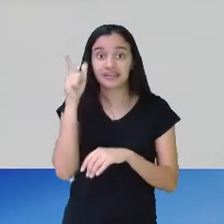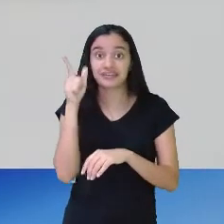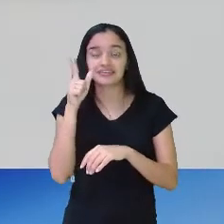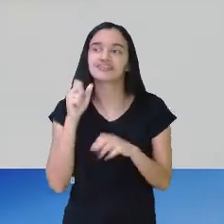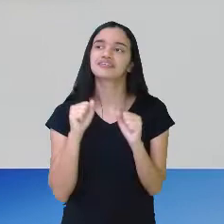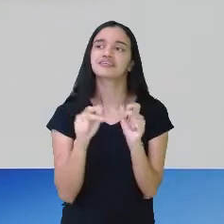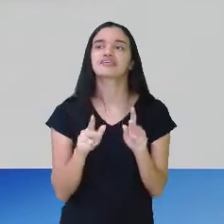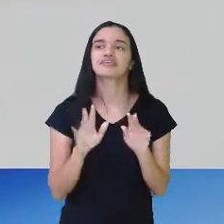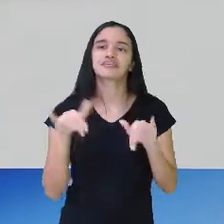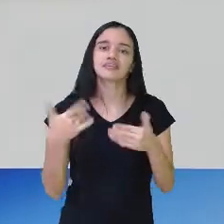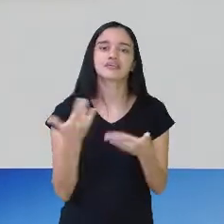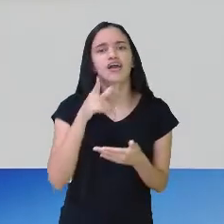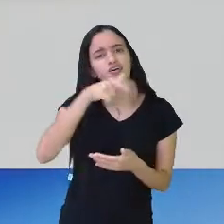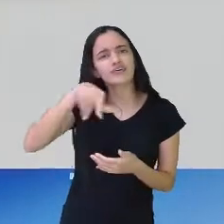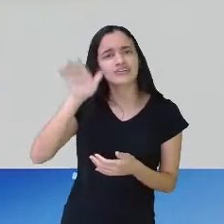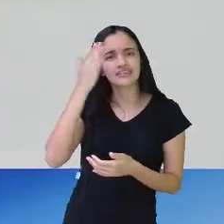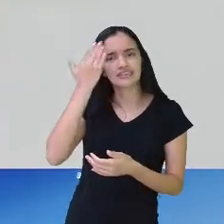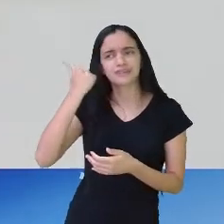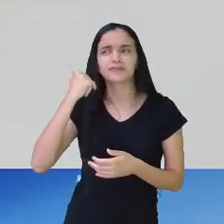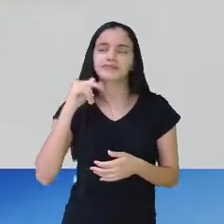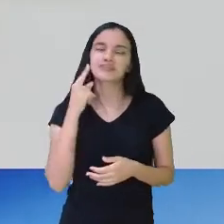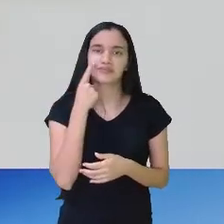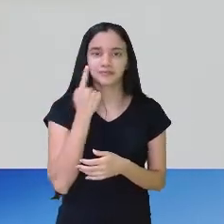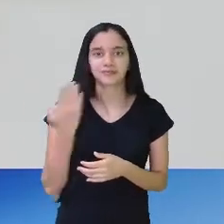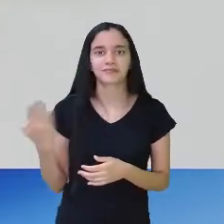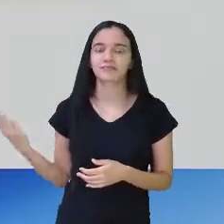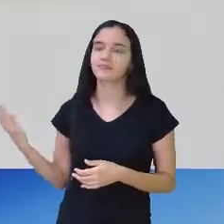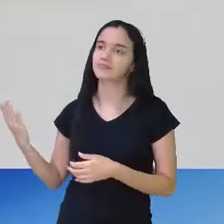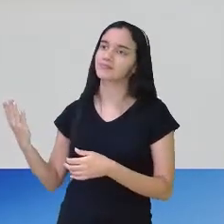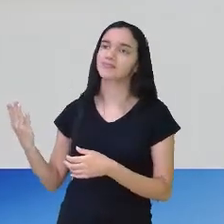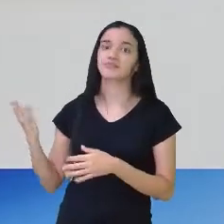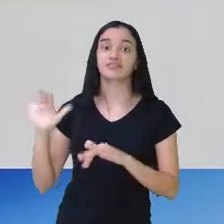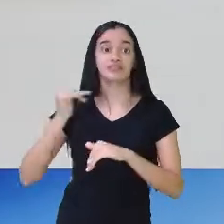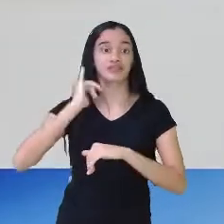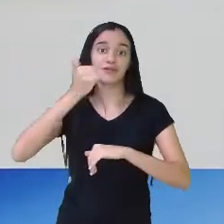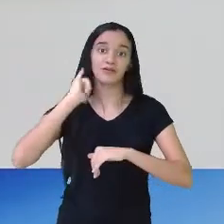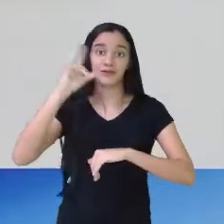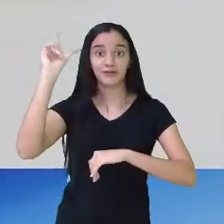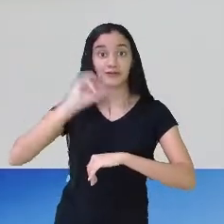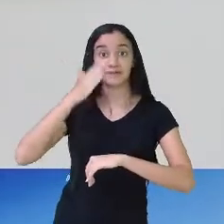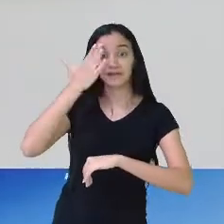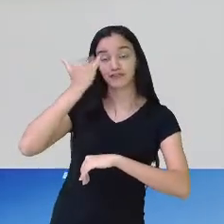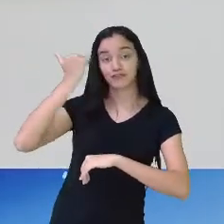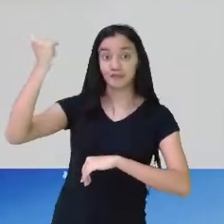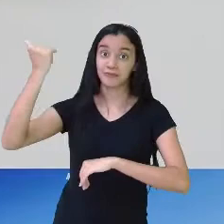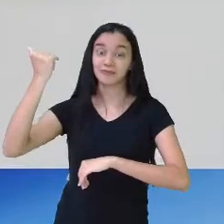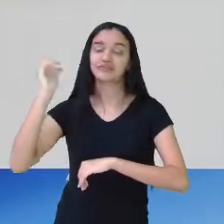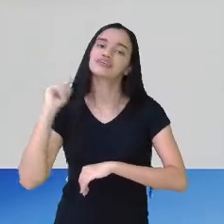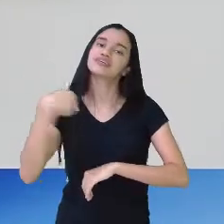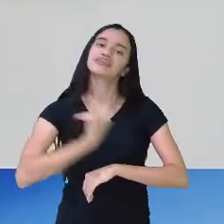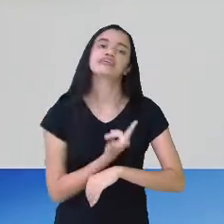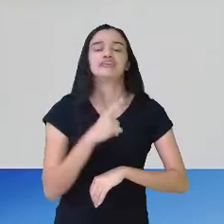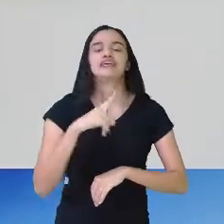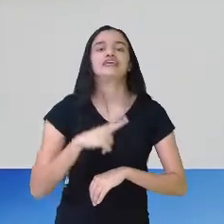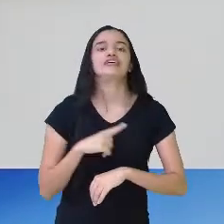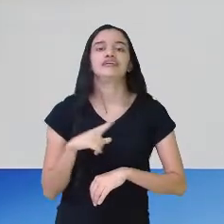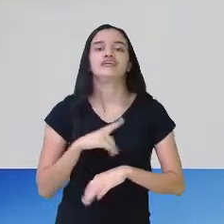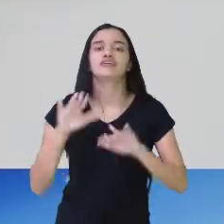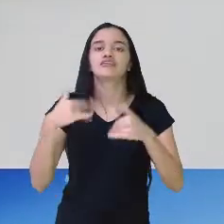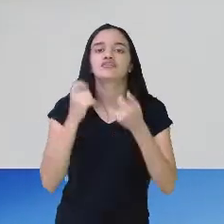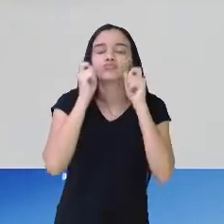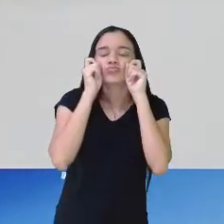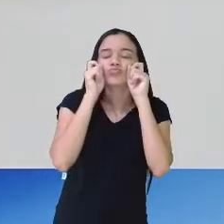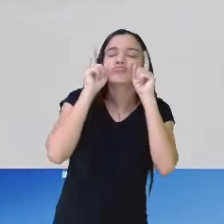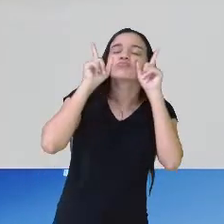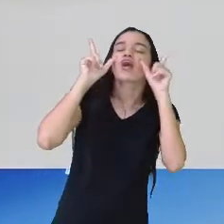gente. Você sabia? Este aqui é um mini-conto, é um dos mais famosos que a gente tem, tá? Quando acordou,